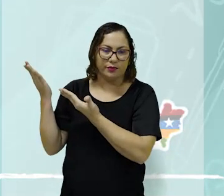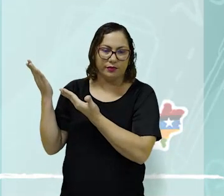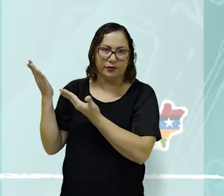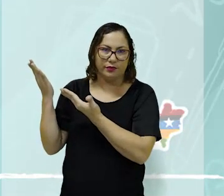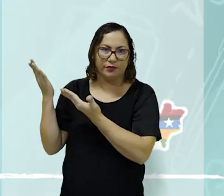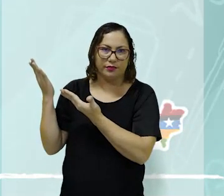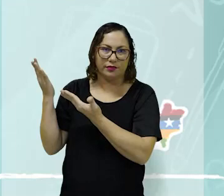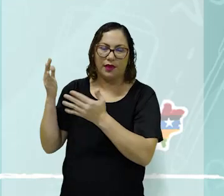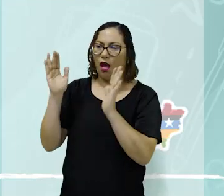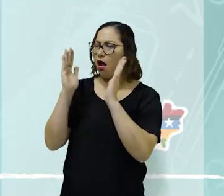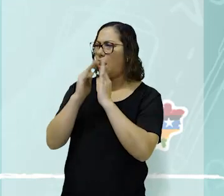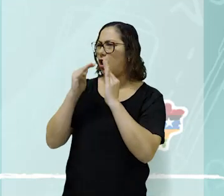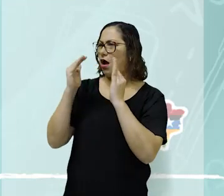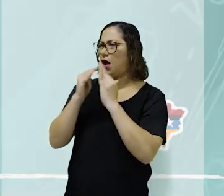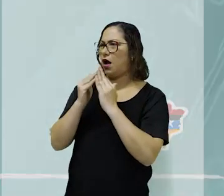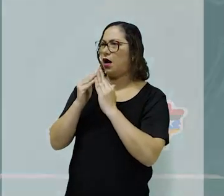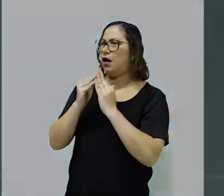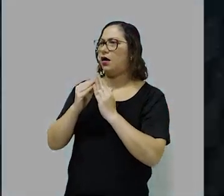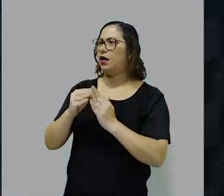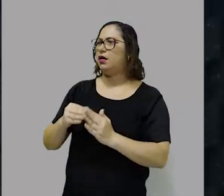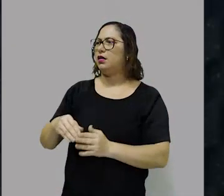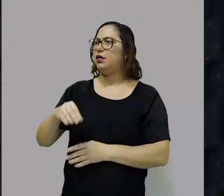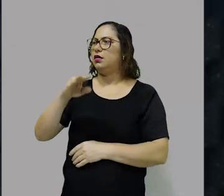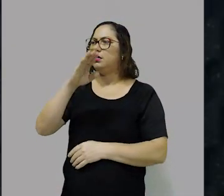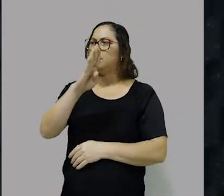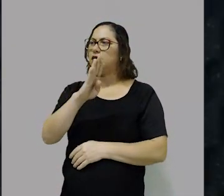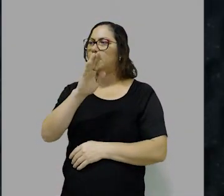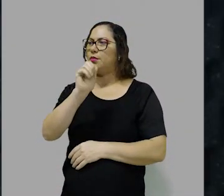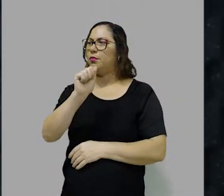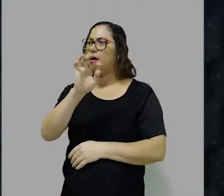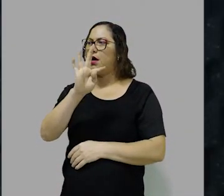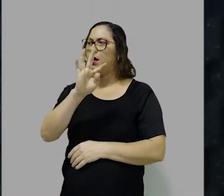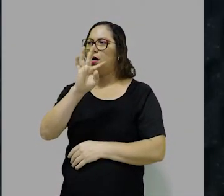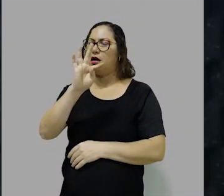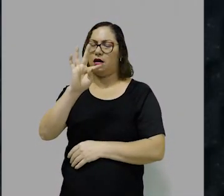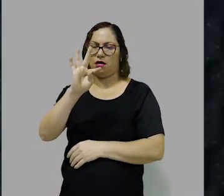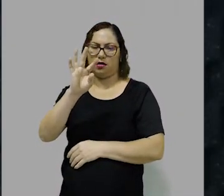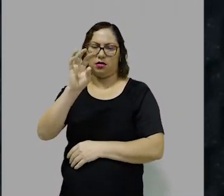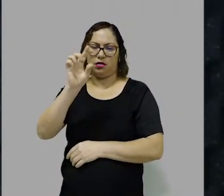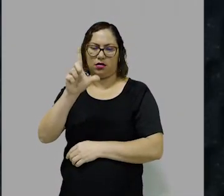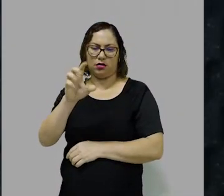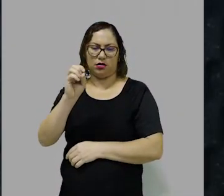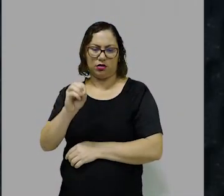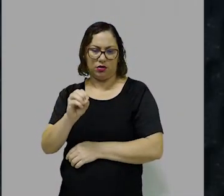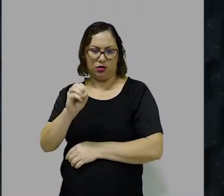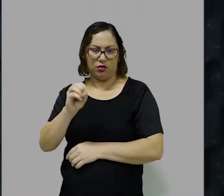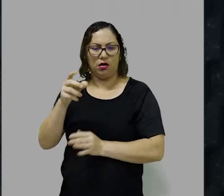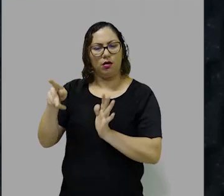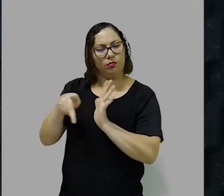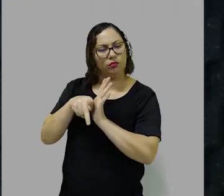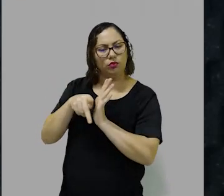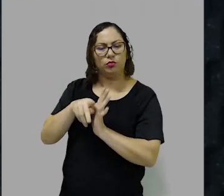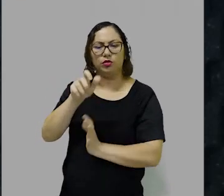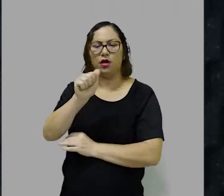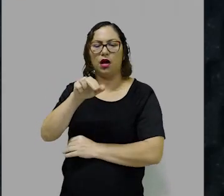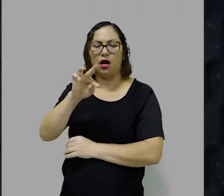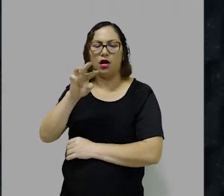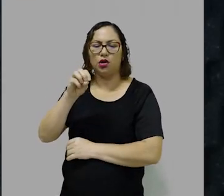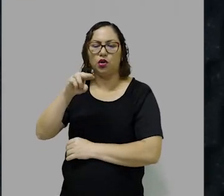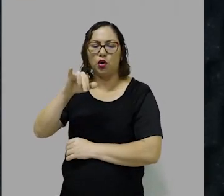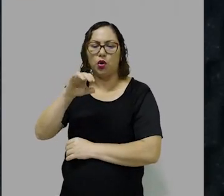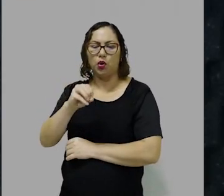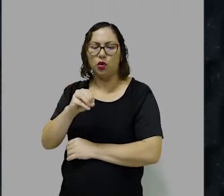Né? Essa é a casa Bator, né, do Gaudí, Antoni Gaudí, o italiano. E ele brinca com essa